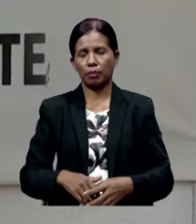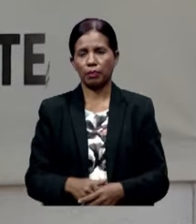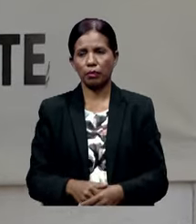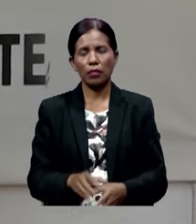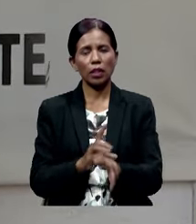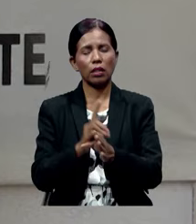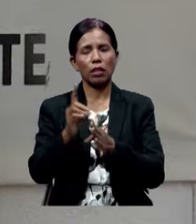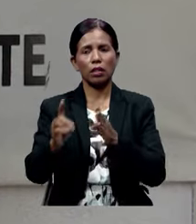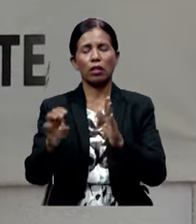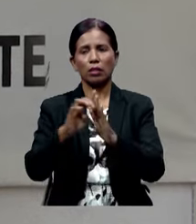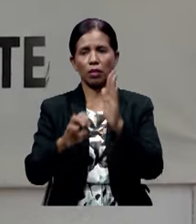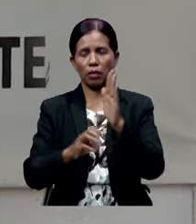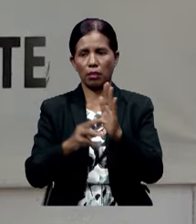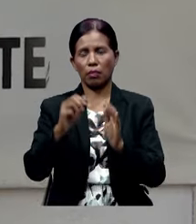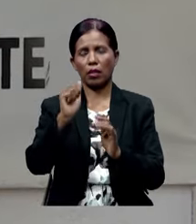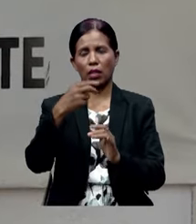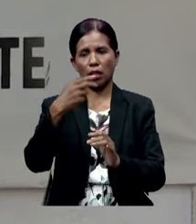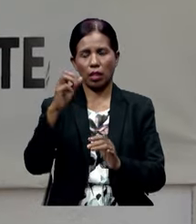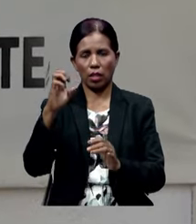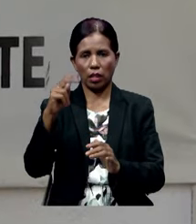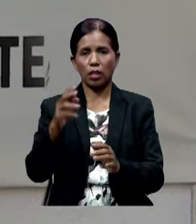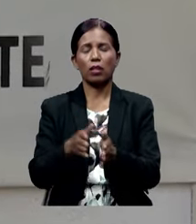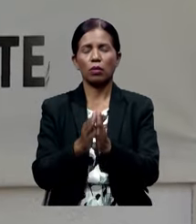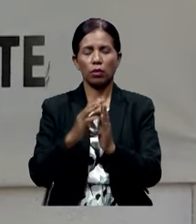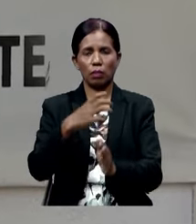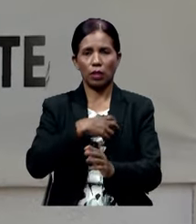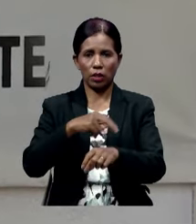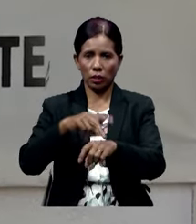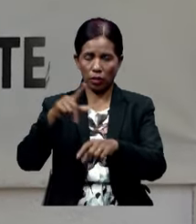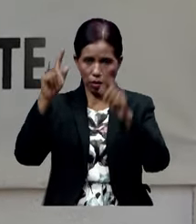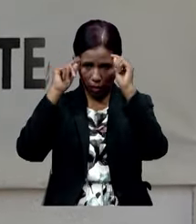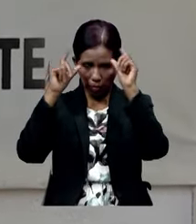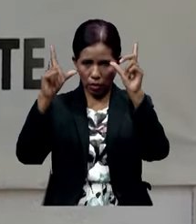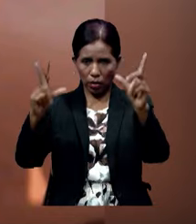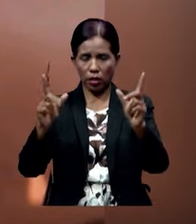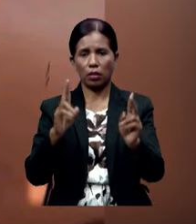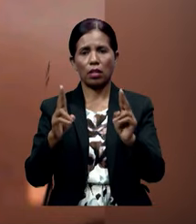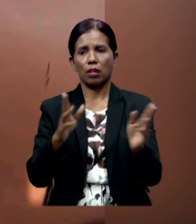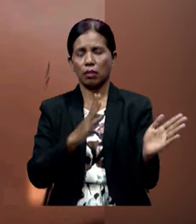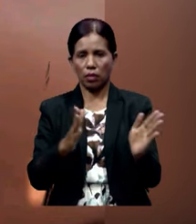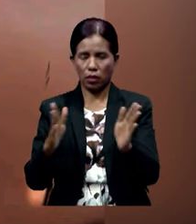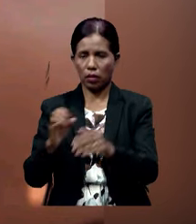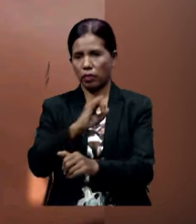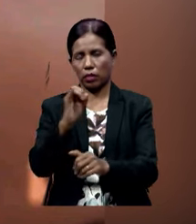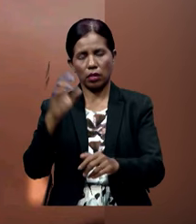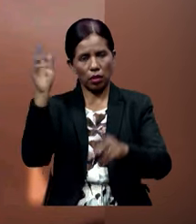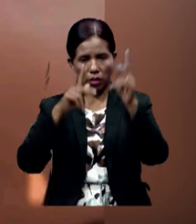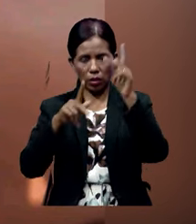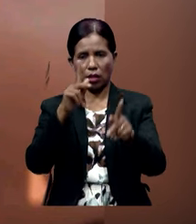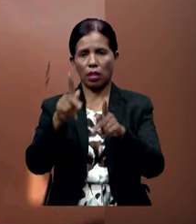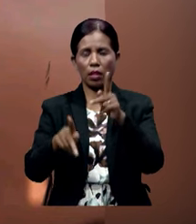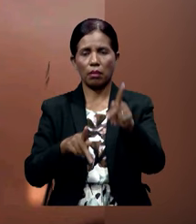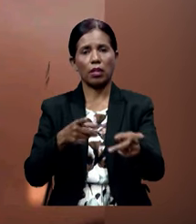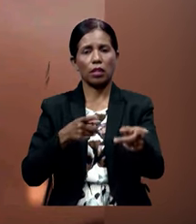Diretor Executivo Fundação Mahen, Nelson Belo, o Polícia Nacional Timor-Leste, acelera o processo de investigação ba caso Ematiro